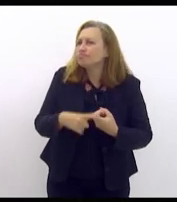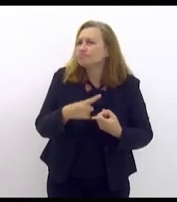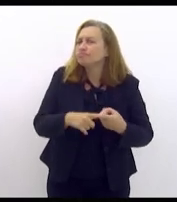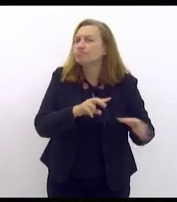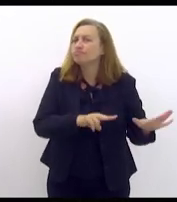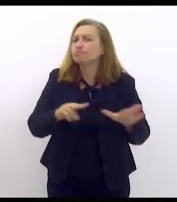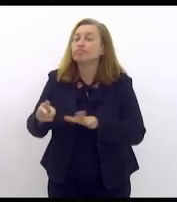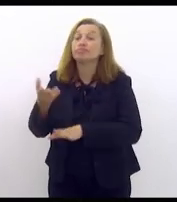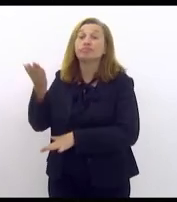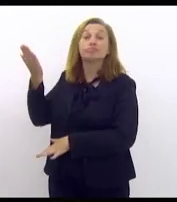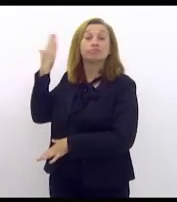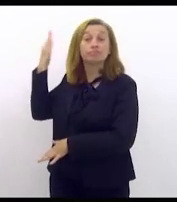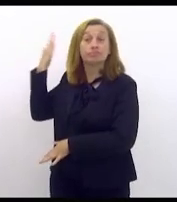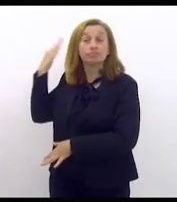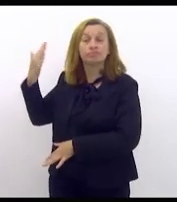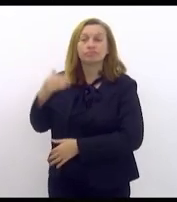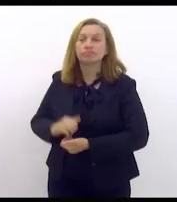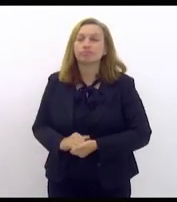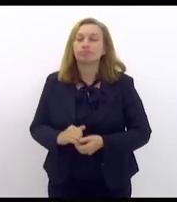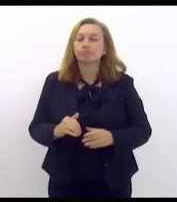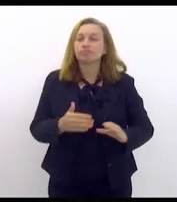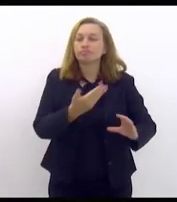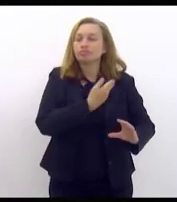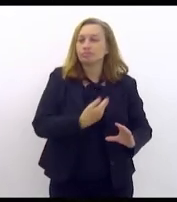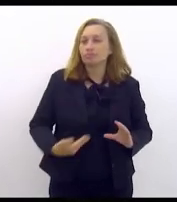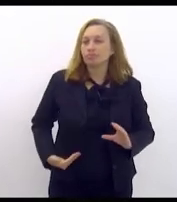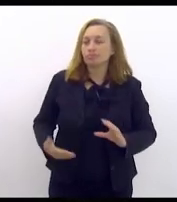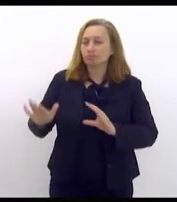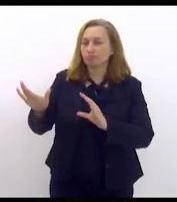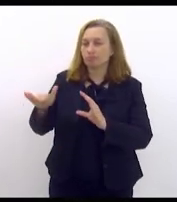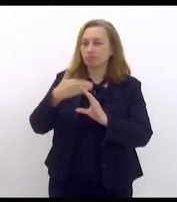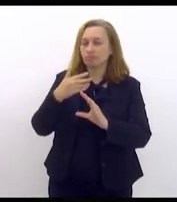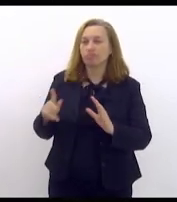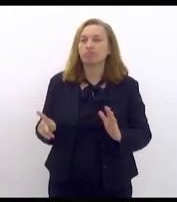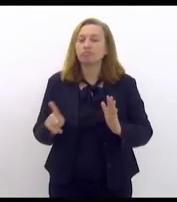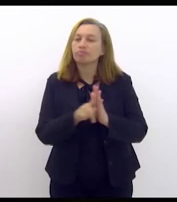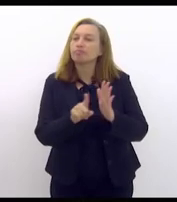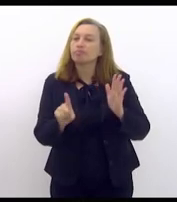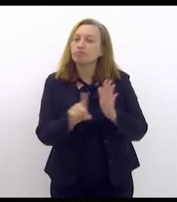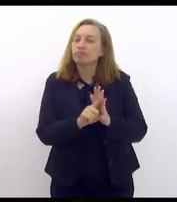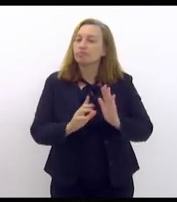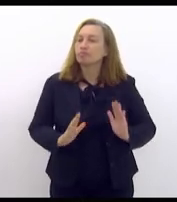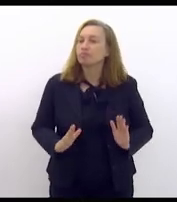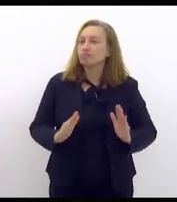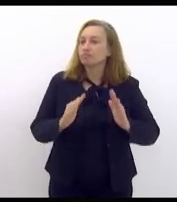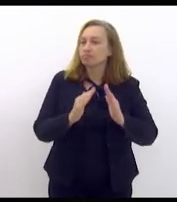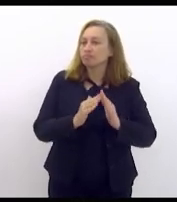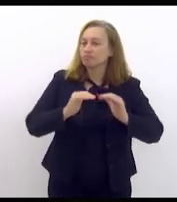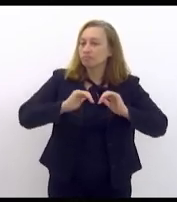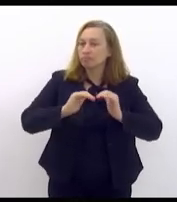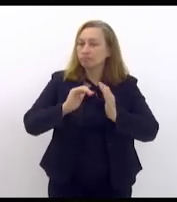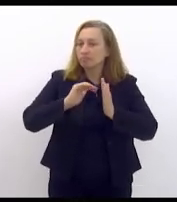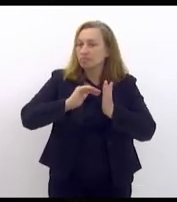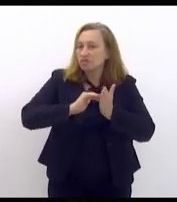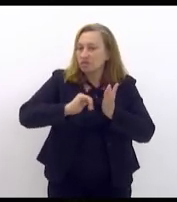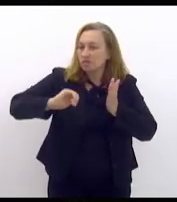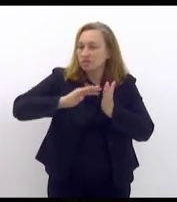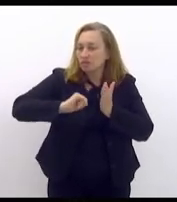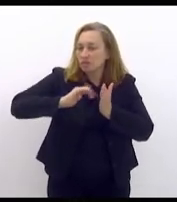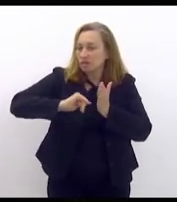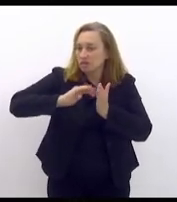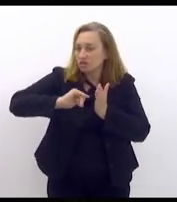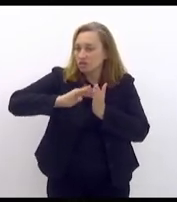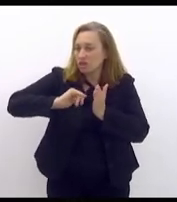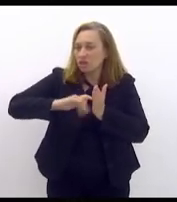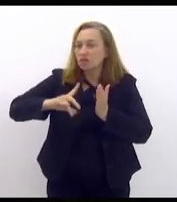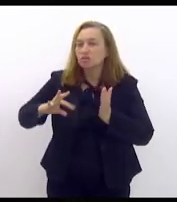semana passada, o governo enviou projetos de lei para essa casa que pretendiam desvincular todos os fundos especiais